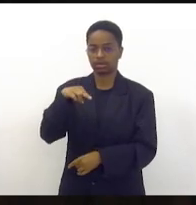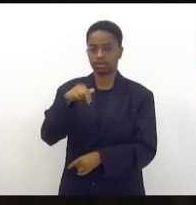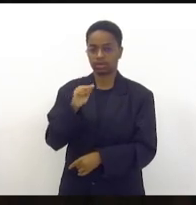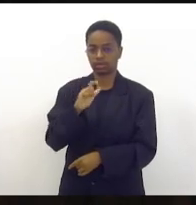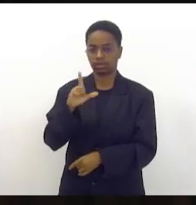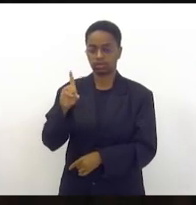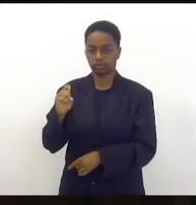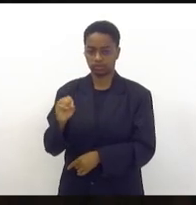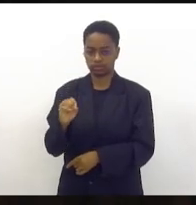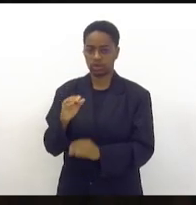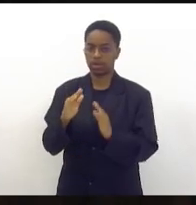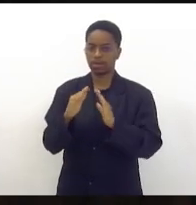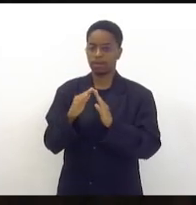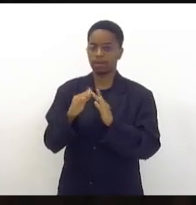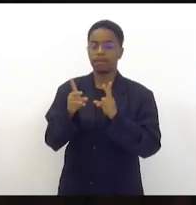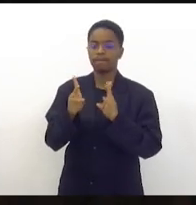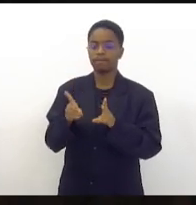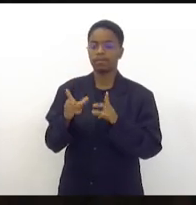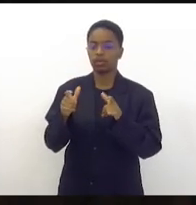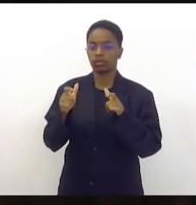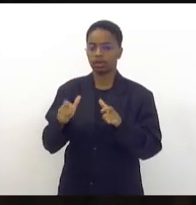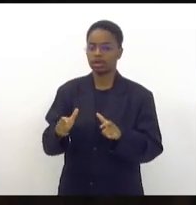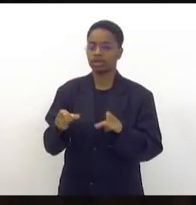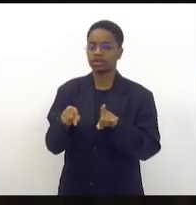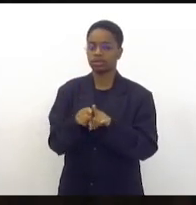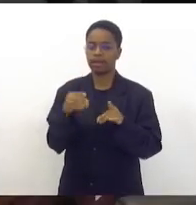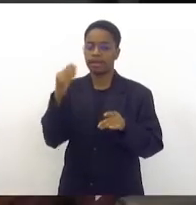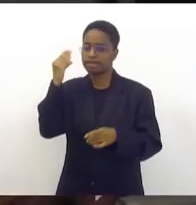nosso conterrâneo, está ali com Carla ao pé do ouvido.